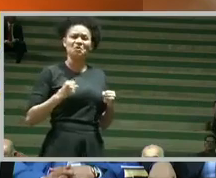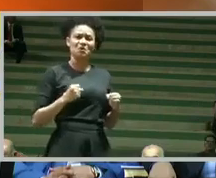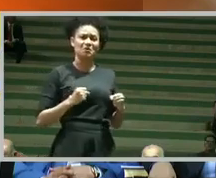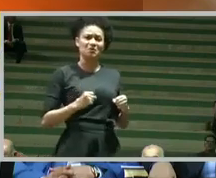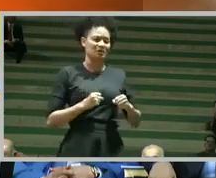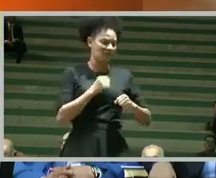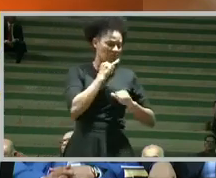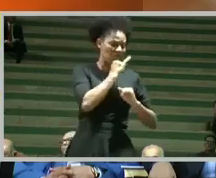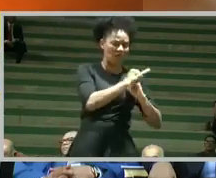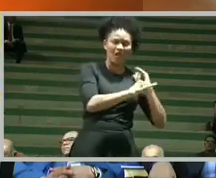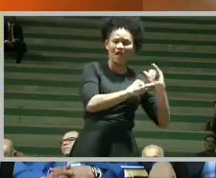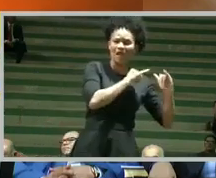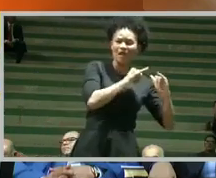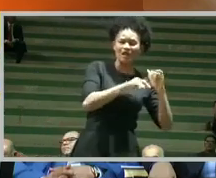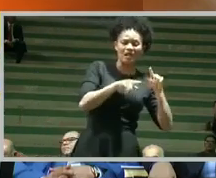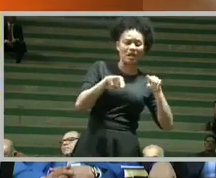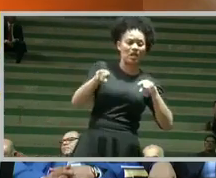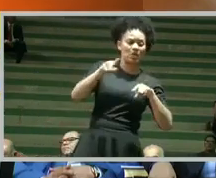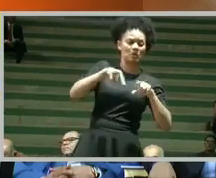Espera lá.